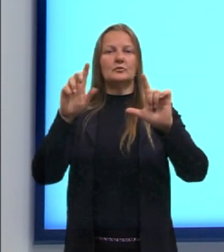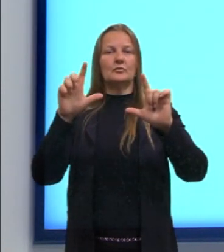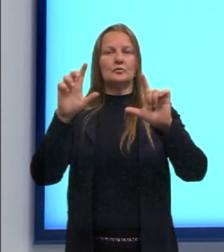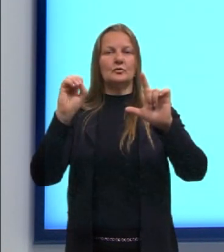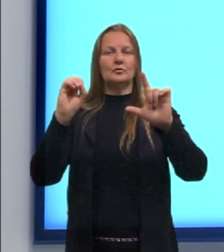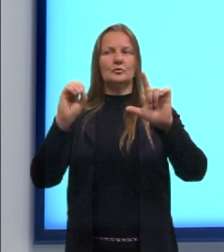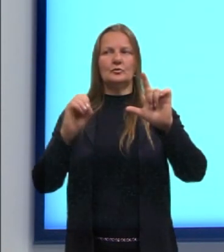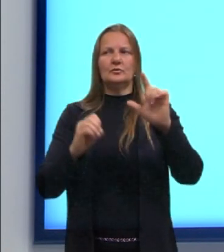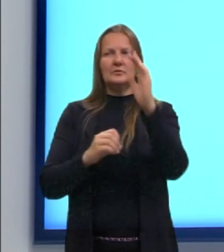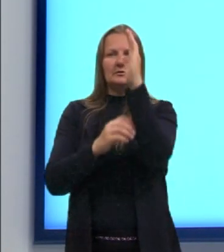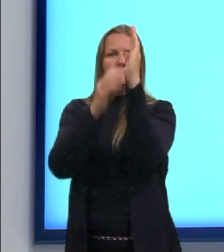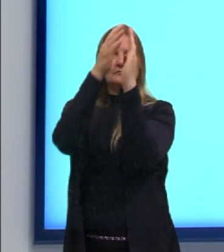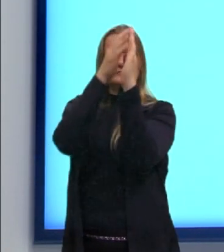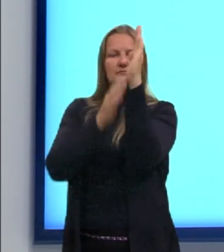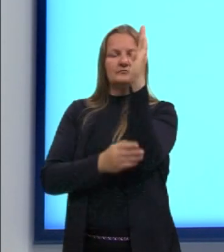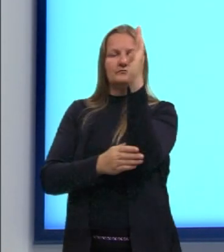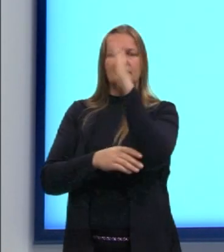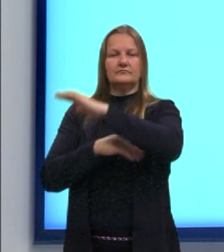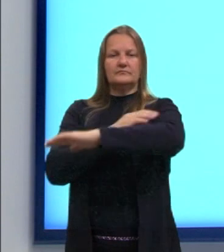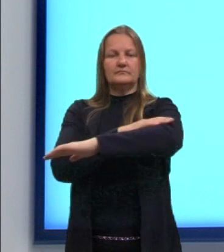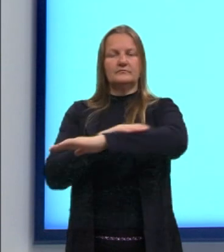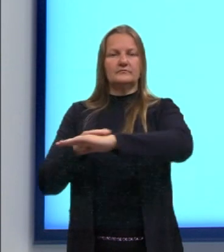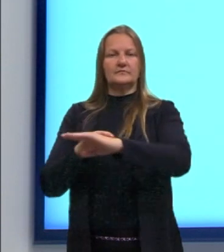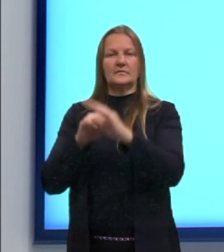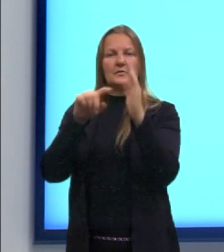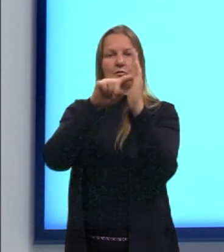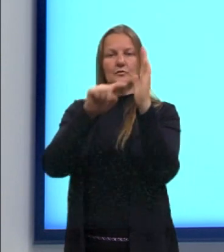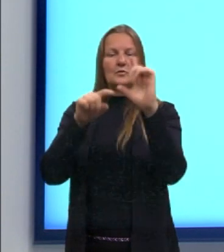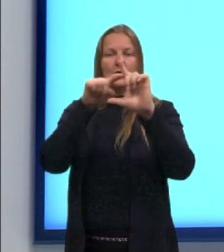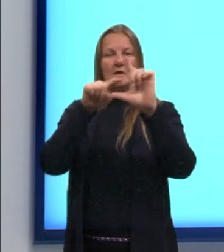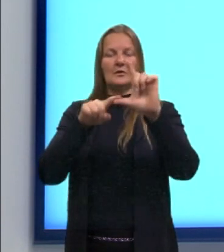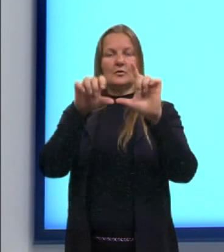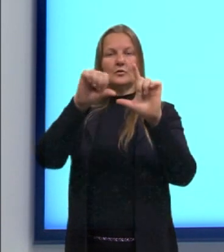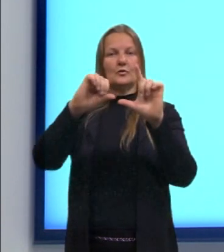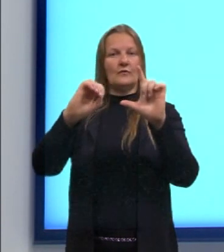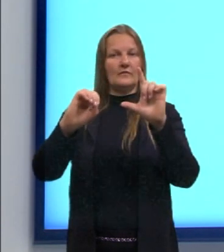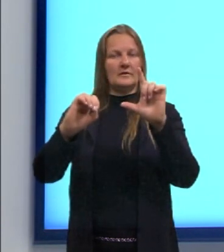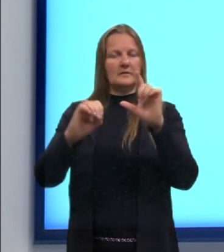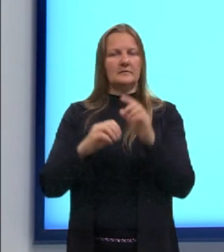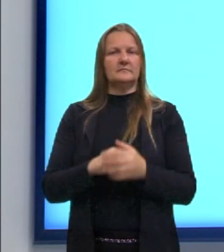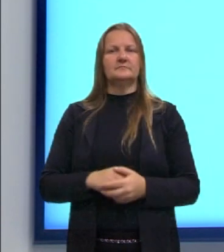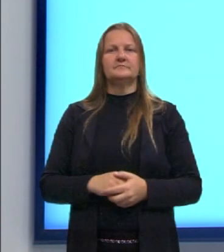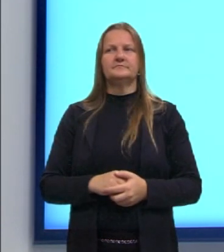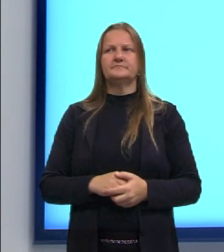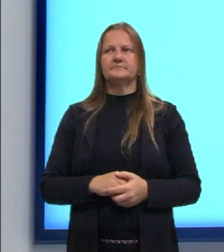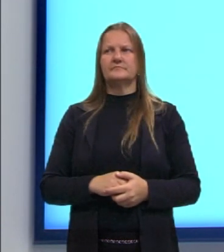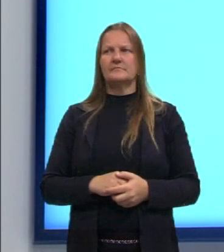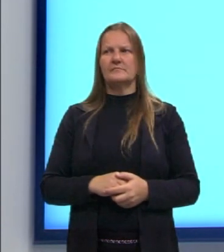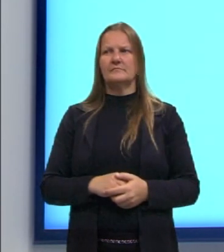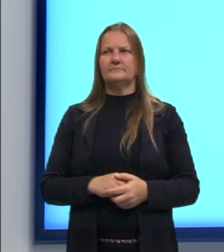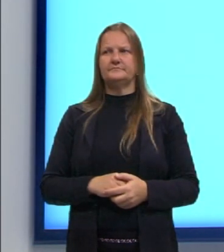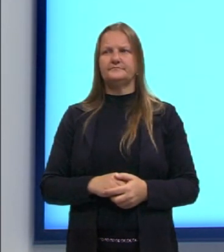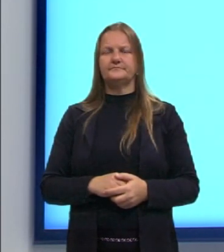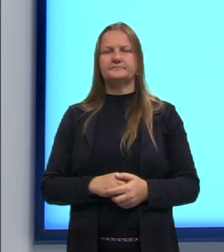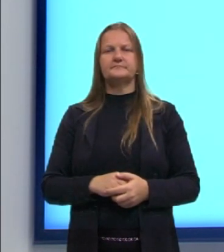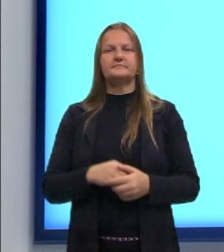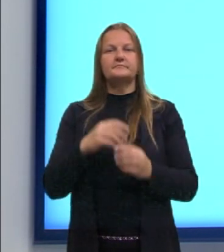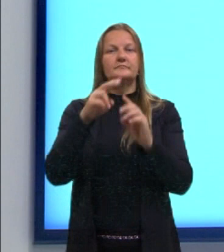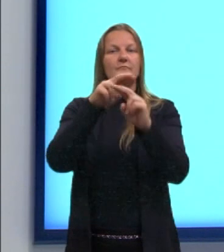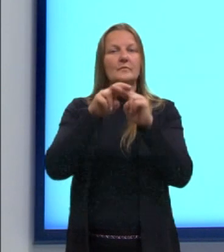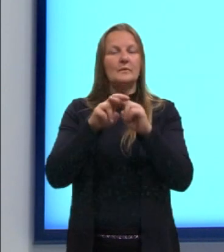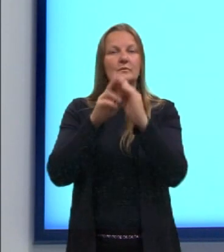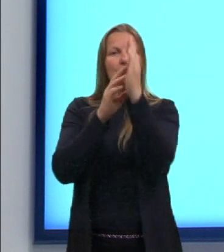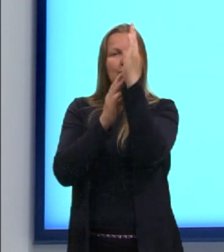eixos principais, eles são perpendiculares, eles formam 90 graus, o que define, então, os nossos quatro